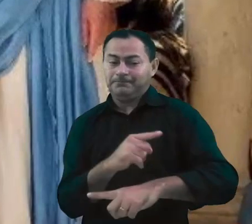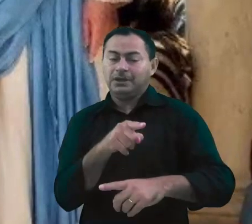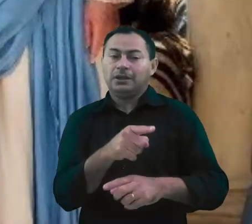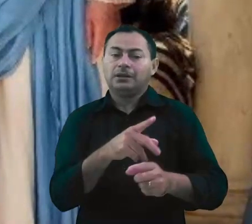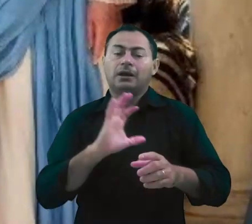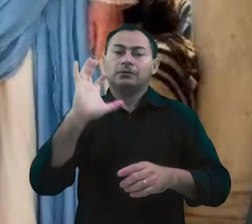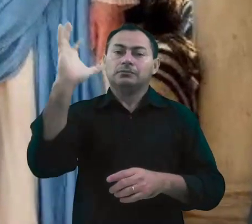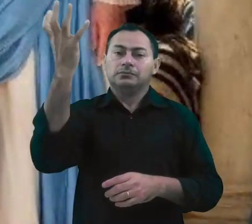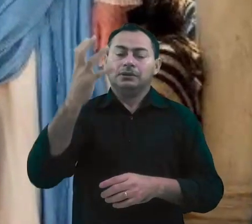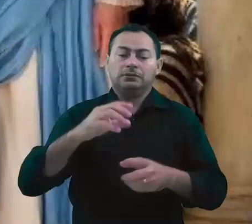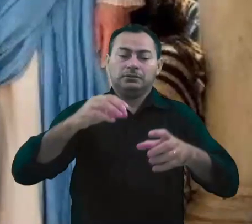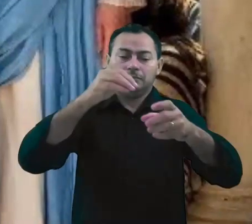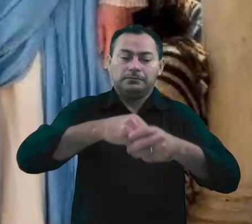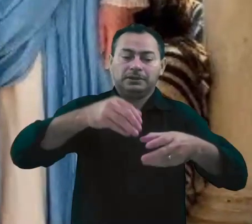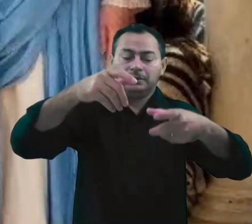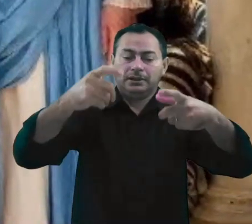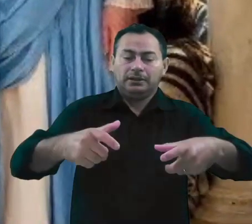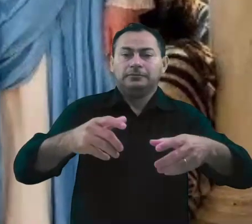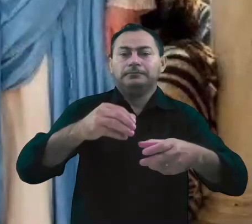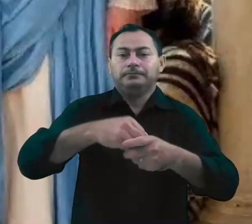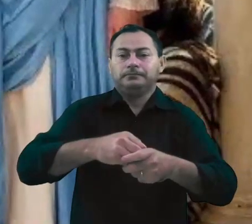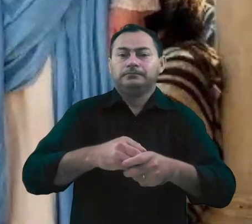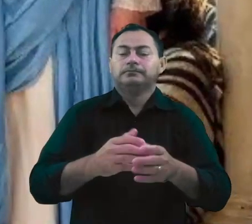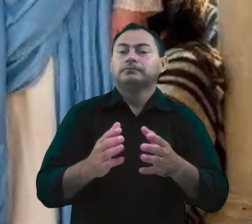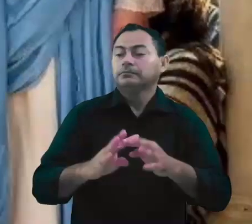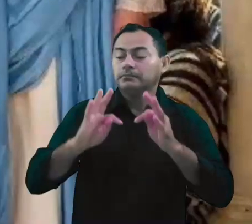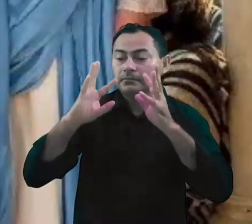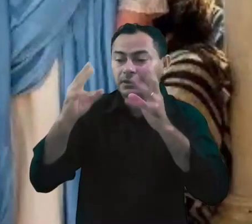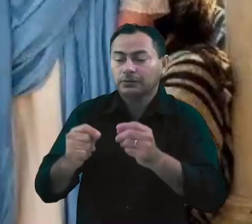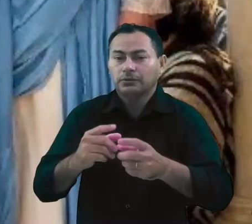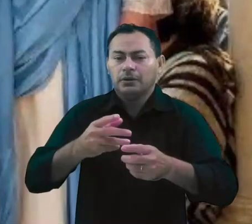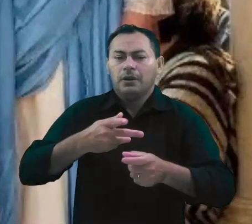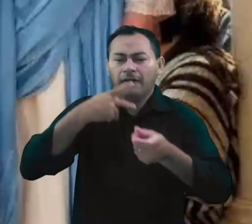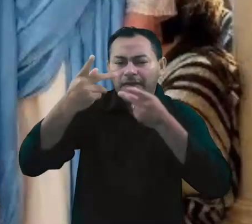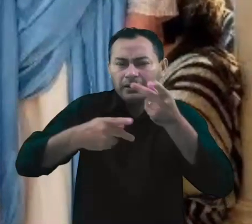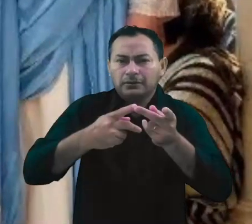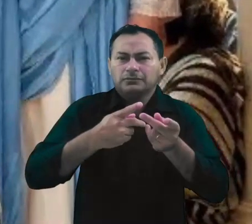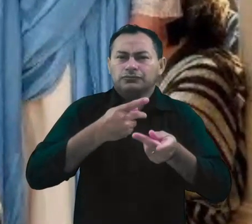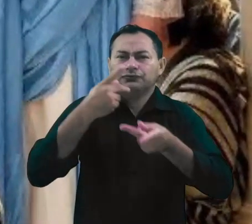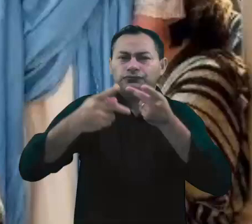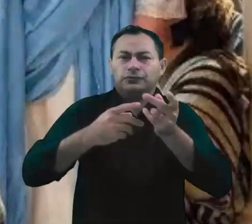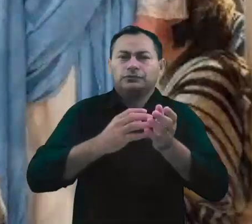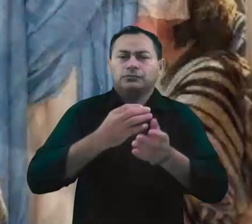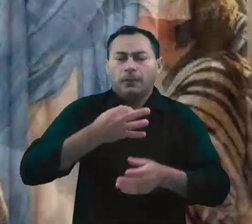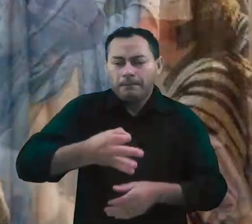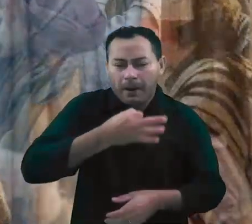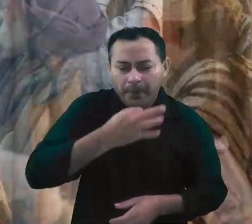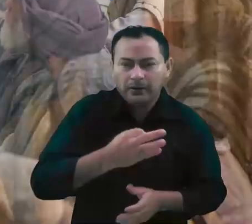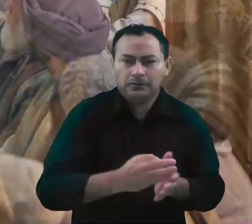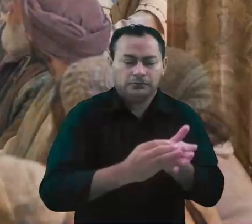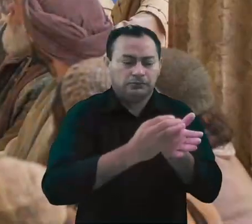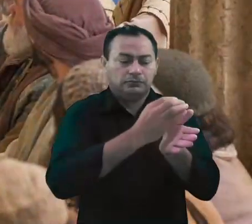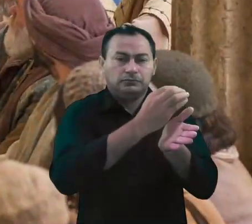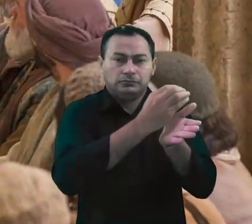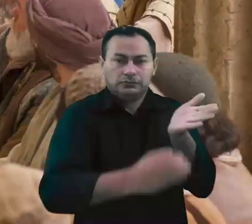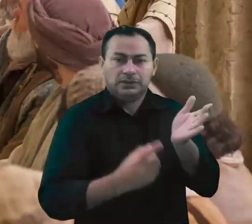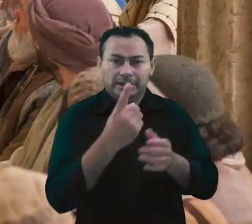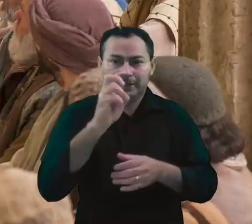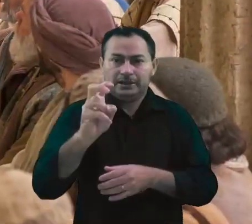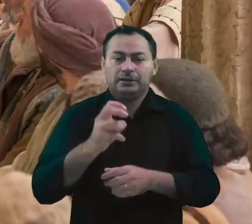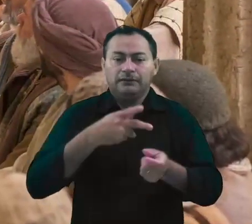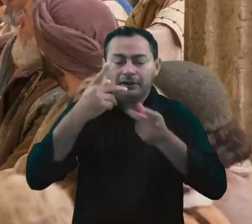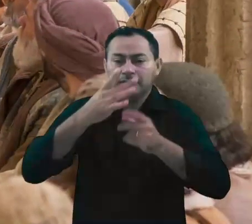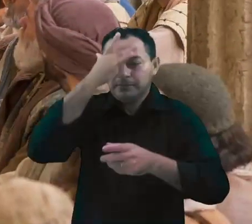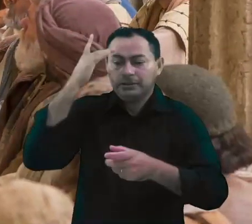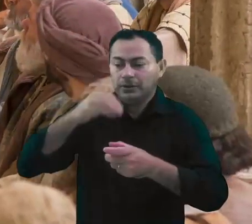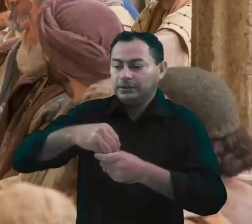contrariados com o que estava acontecendo no círculo interno. Todo o discurso do capítulo 15 foi dirigido ao público do círculo